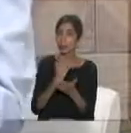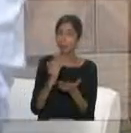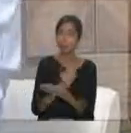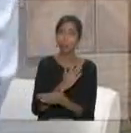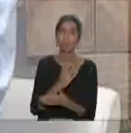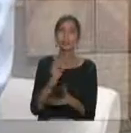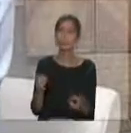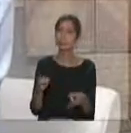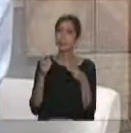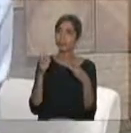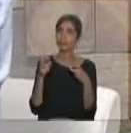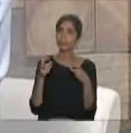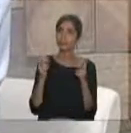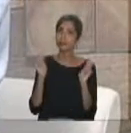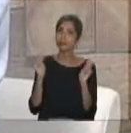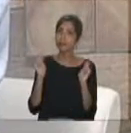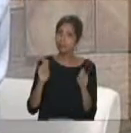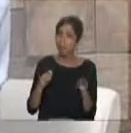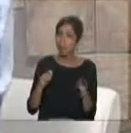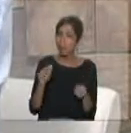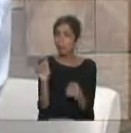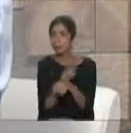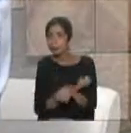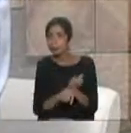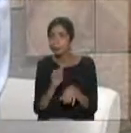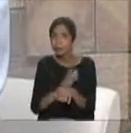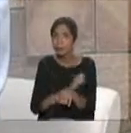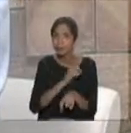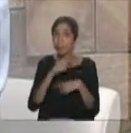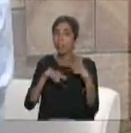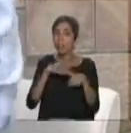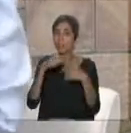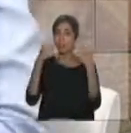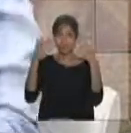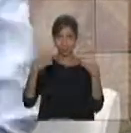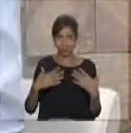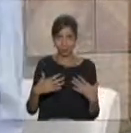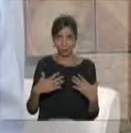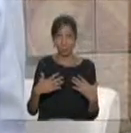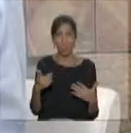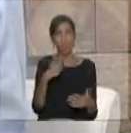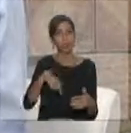página o senhor percebeu que dava pano para manga. Então o senhor conta isso pra gente no próximo